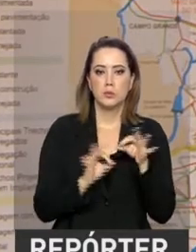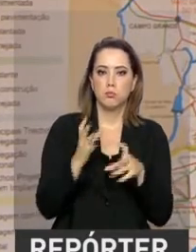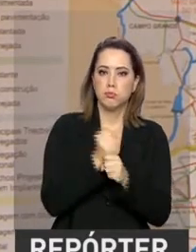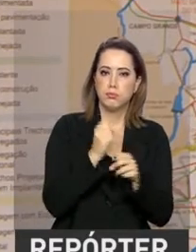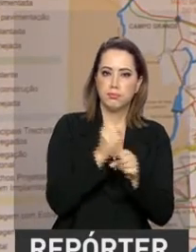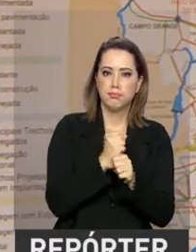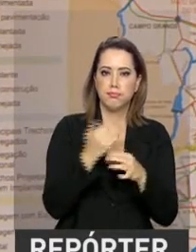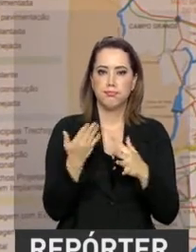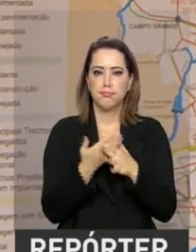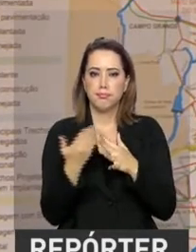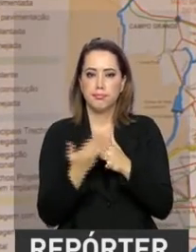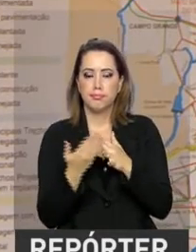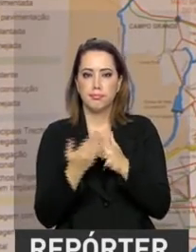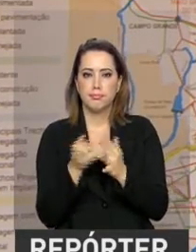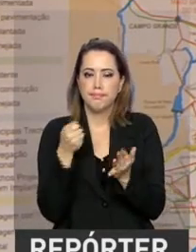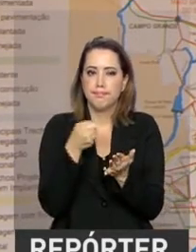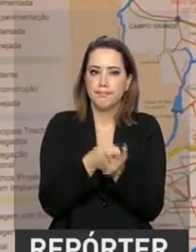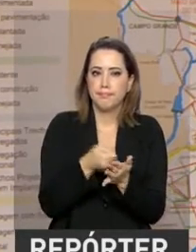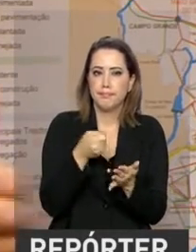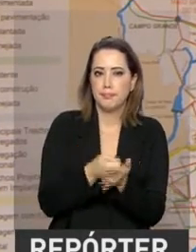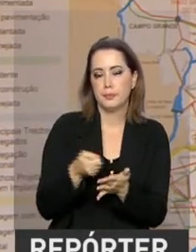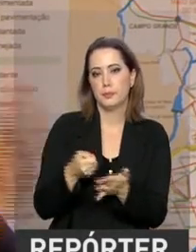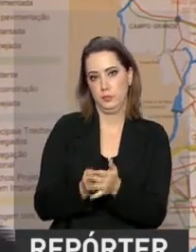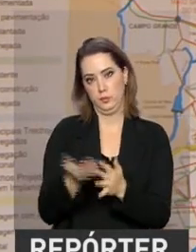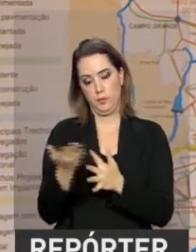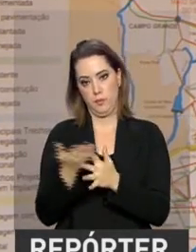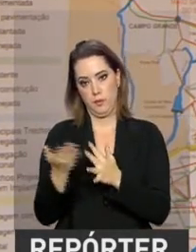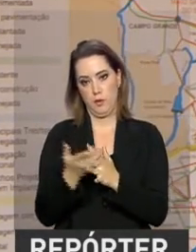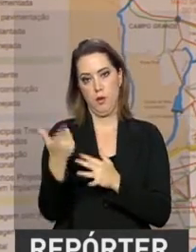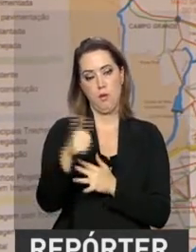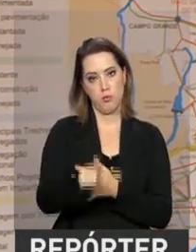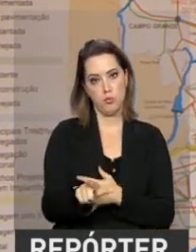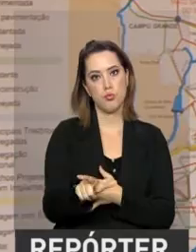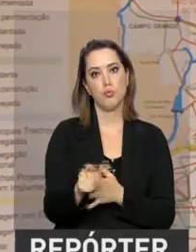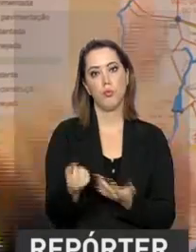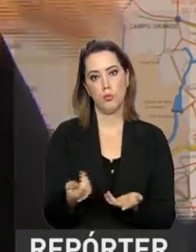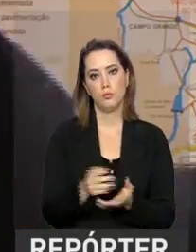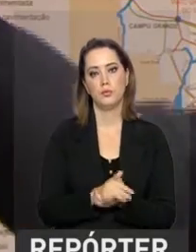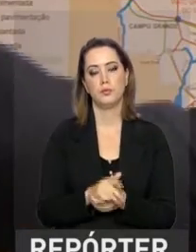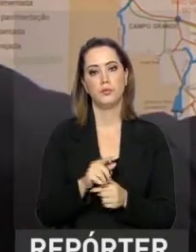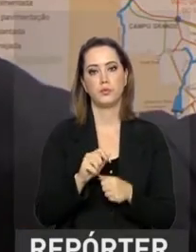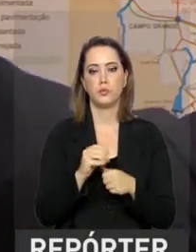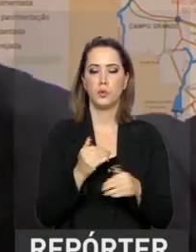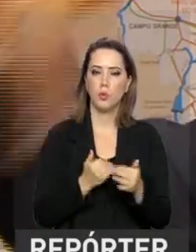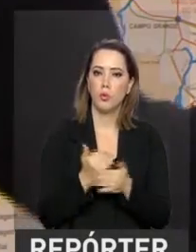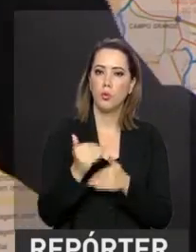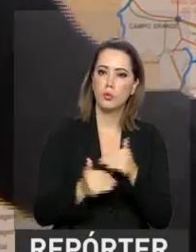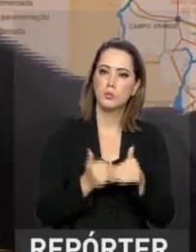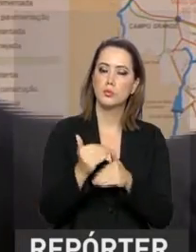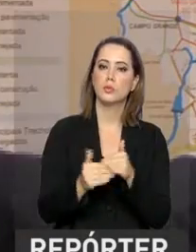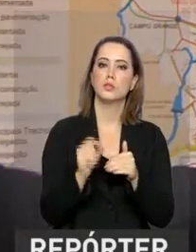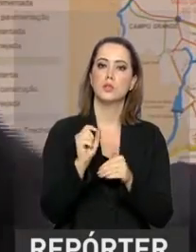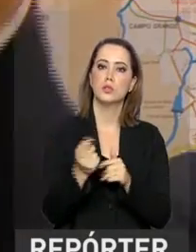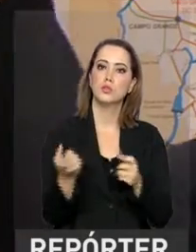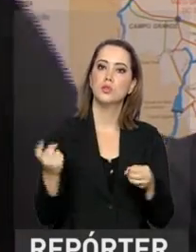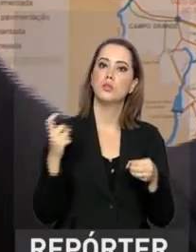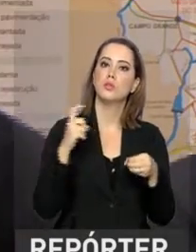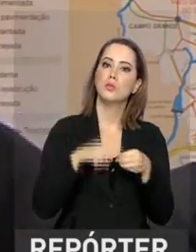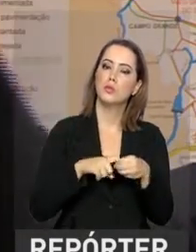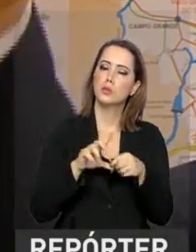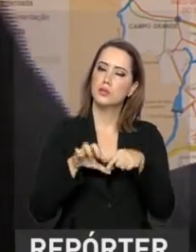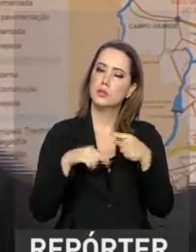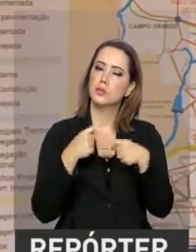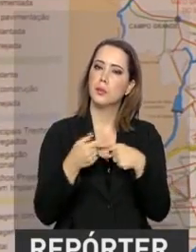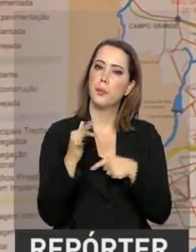de pagar aquelas prestações e atua em outros segmentos conseguindo voltar numa situação